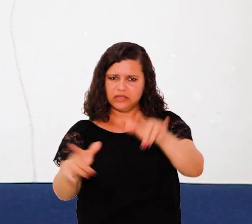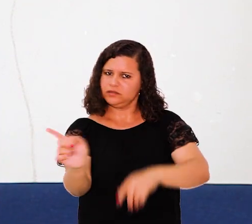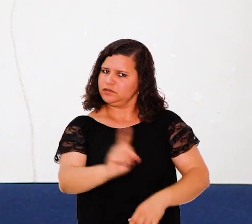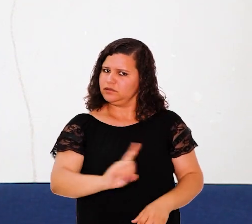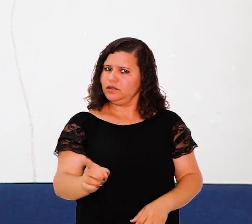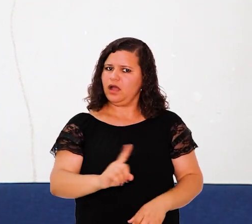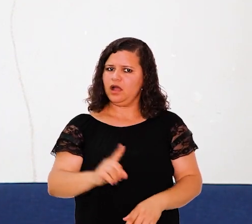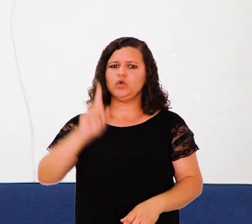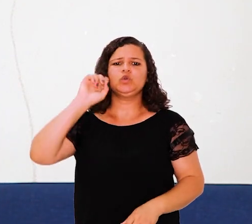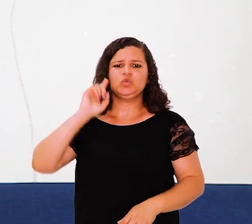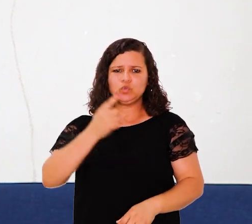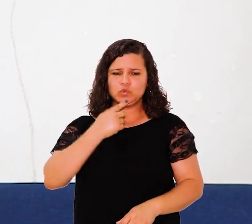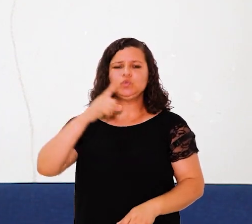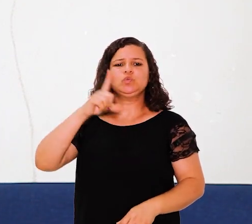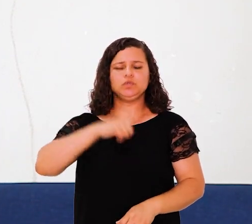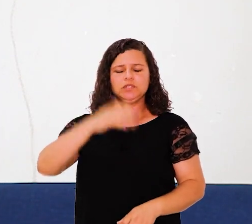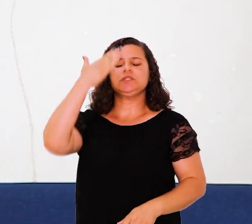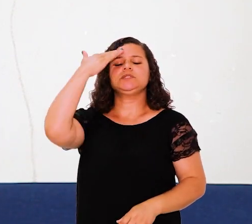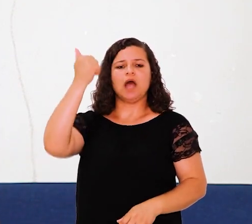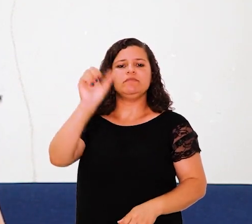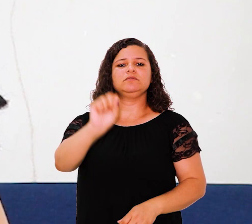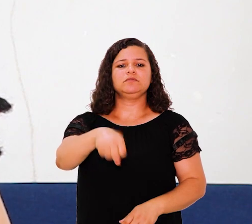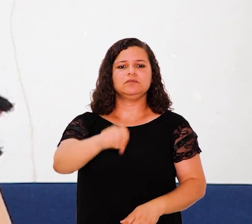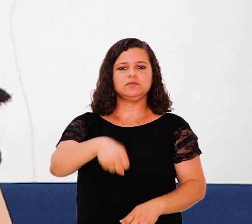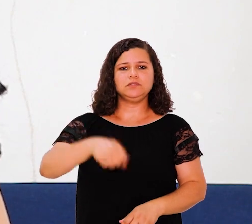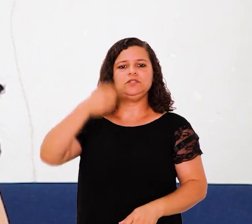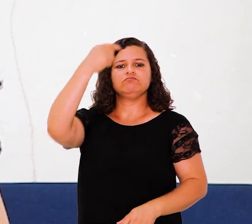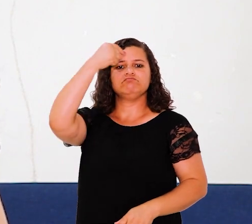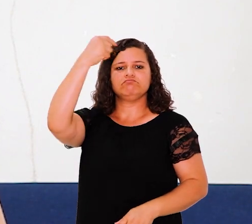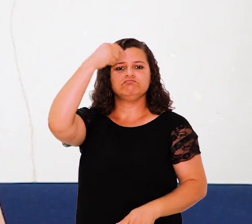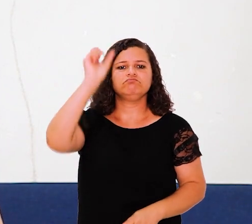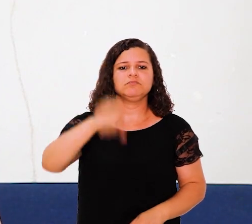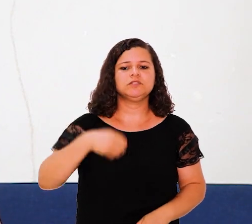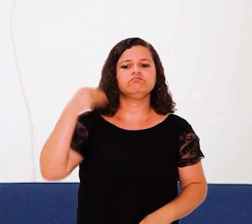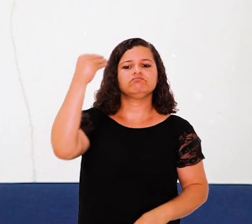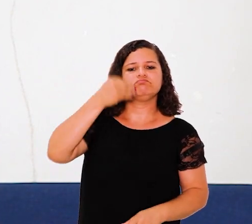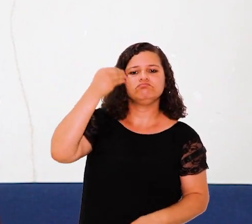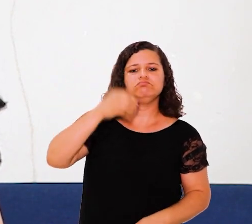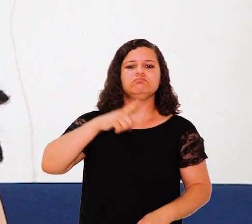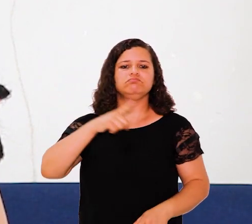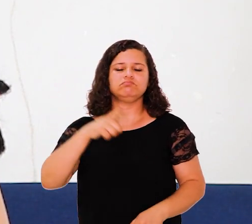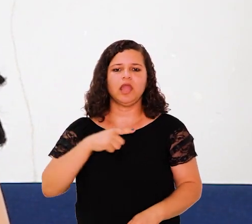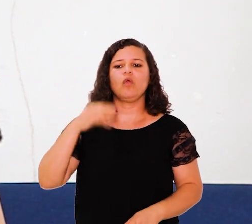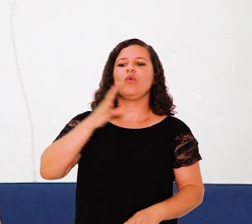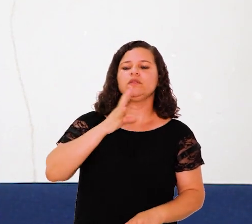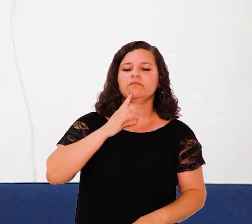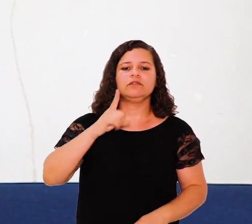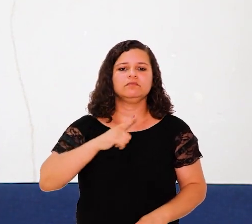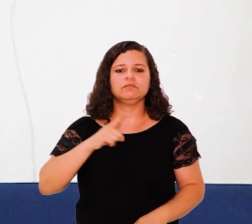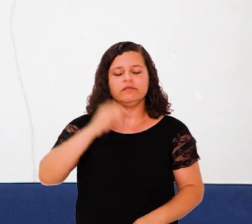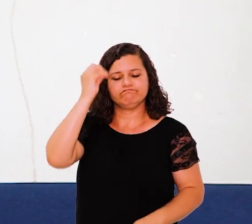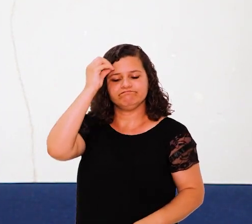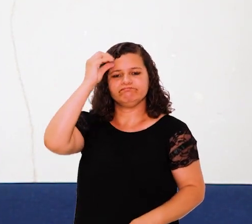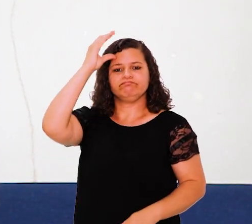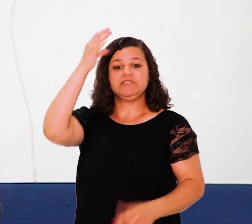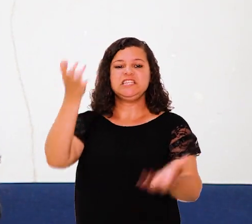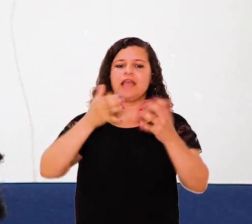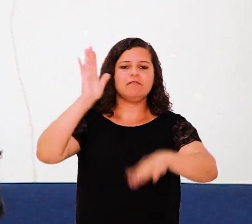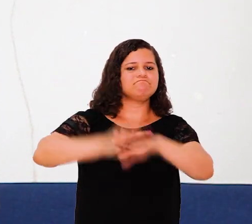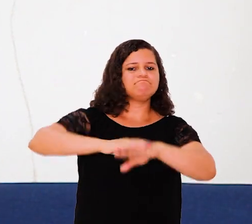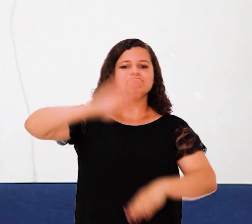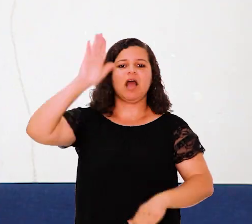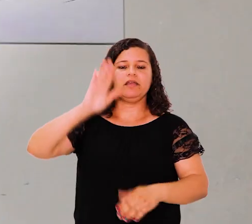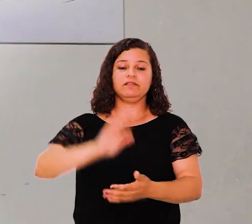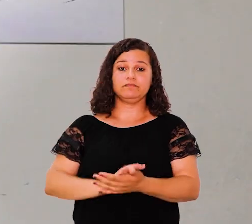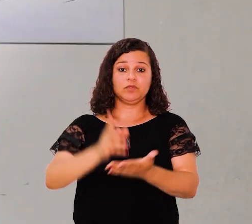nas nossas mãos, né? Os surdos hoje estão sabendo, os surdos hoje têm consciência, têm experiência, têm conhecimento, então eles querem